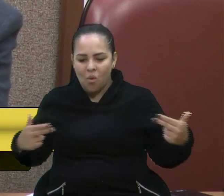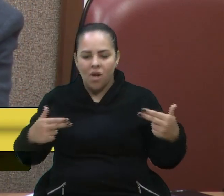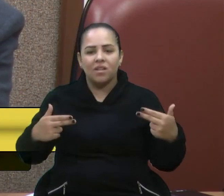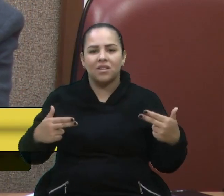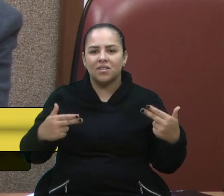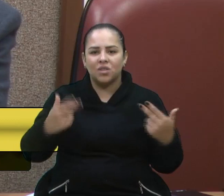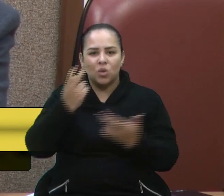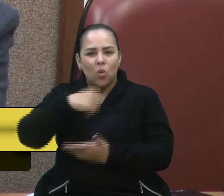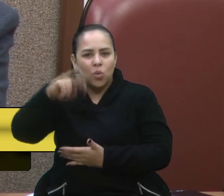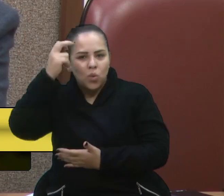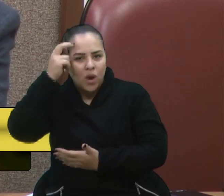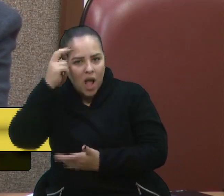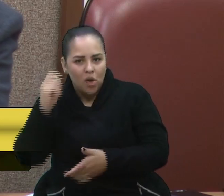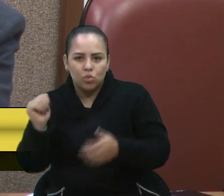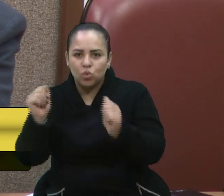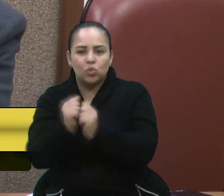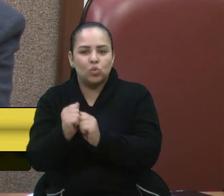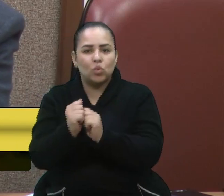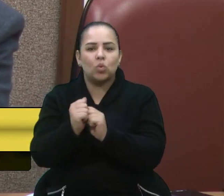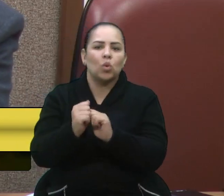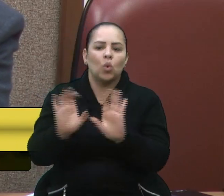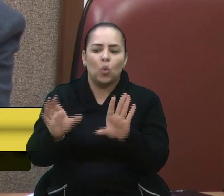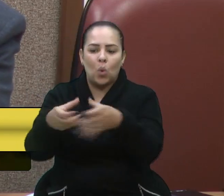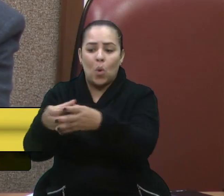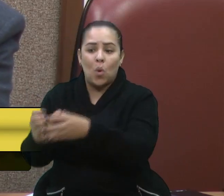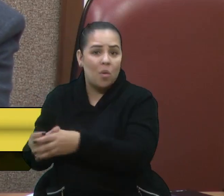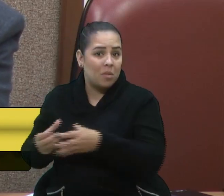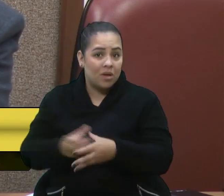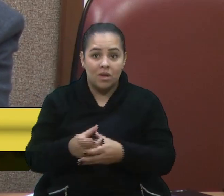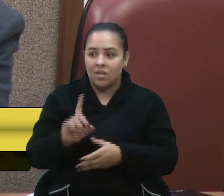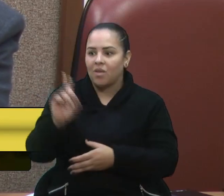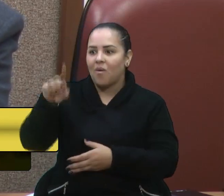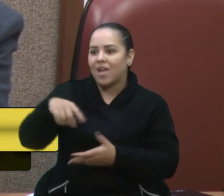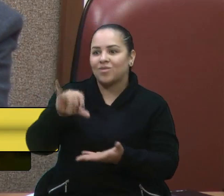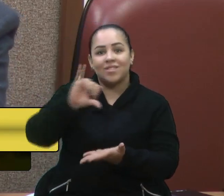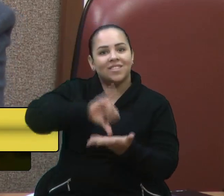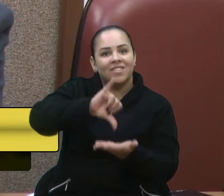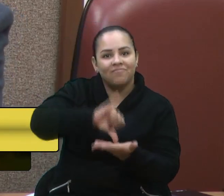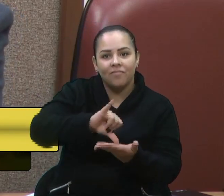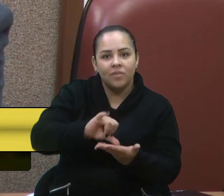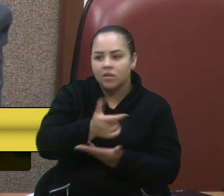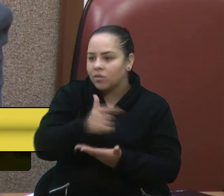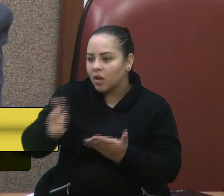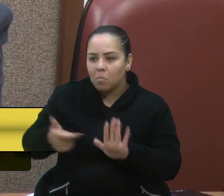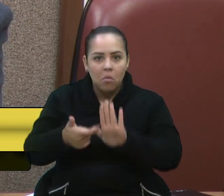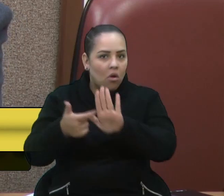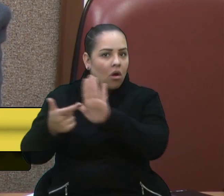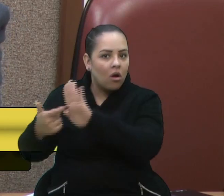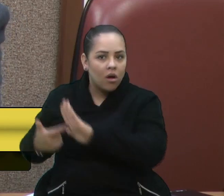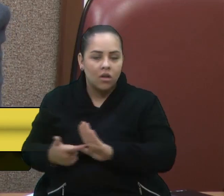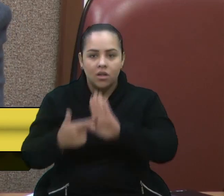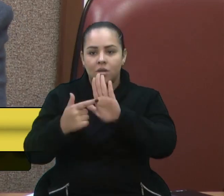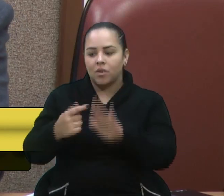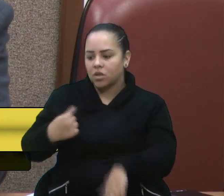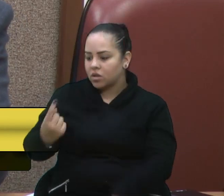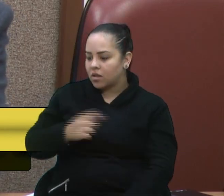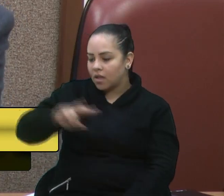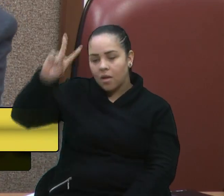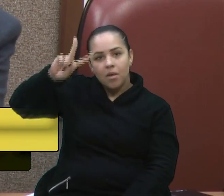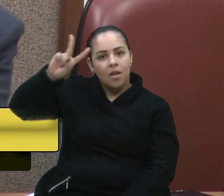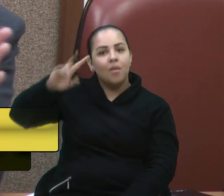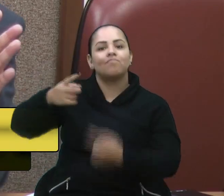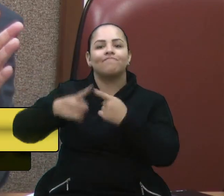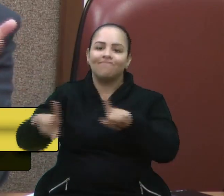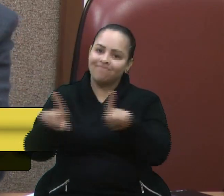série de locais que não estão no centro, então muitas vezes não estão tão evidenciados pela nossa memória, mas que também há de a